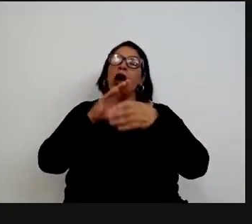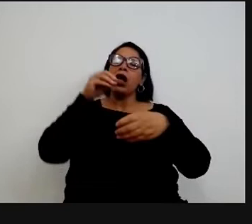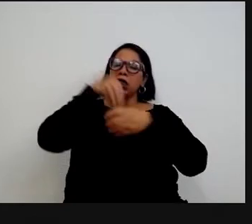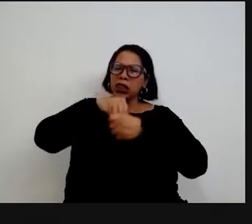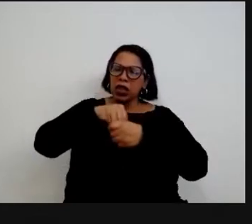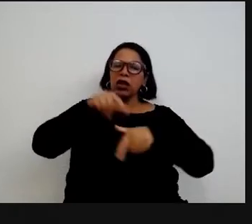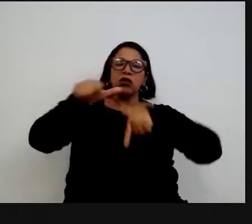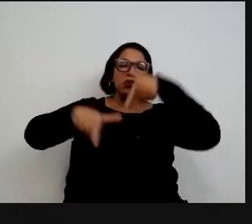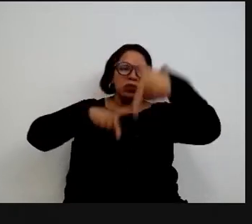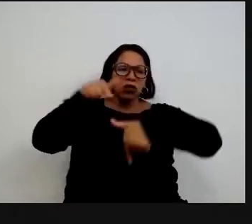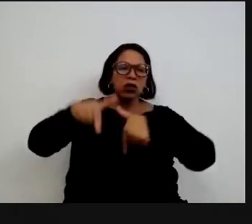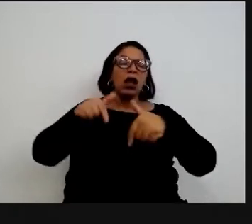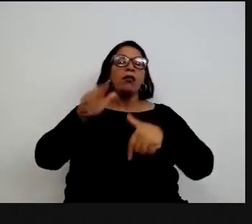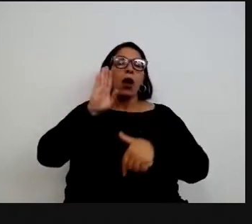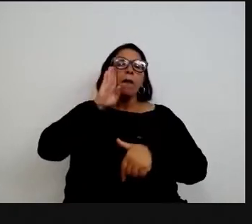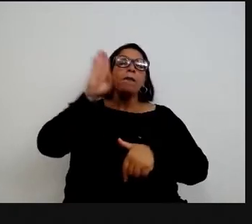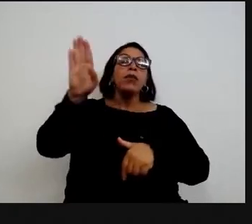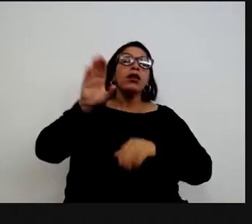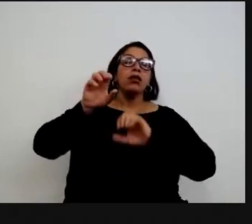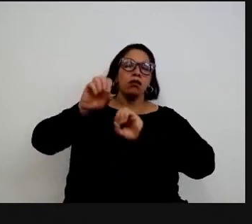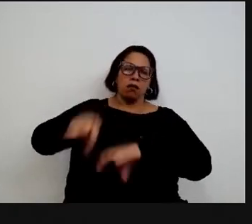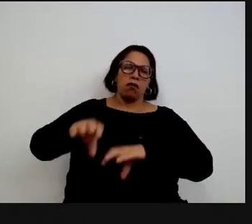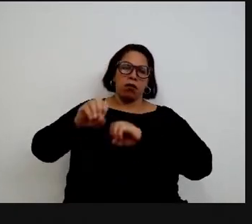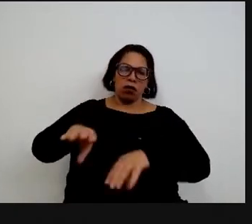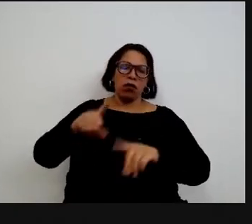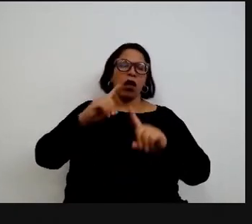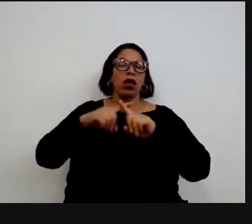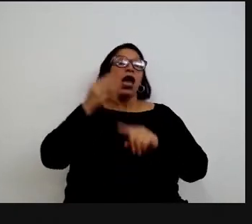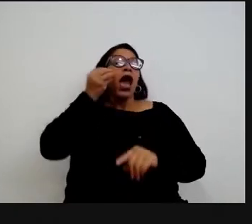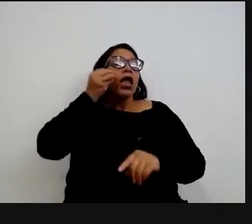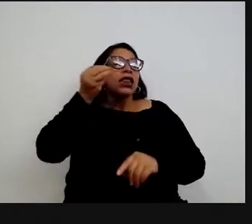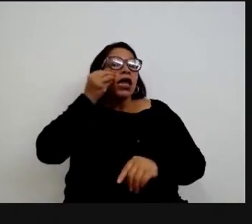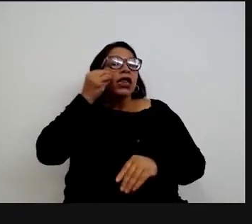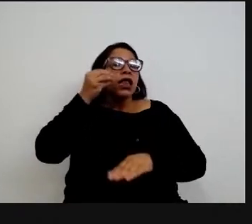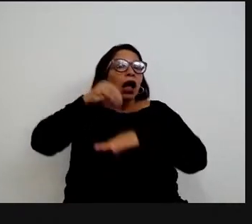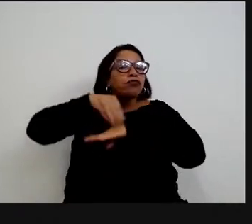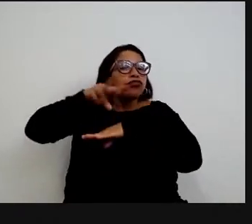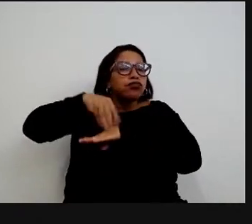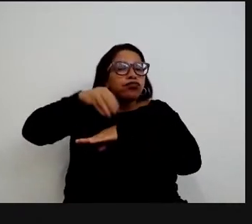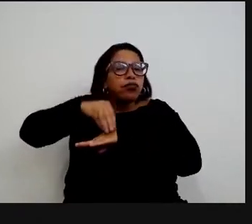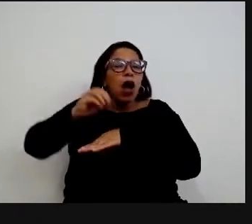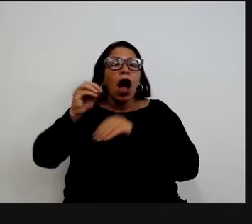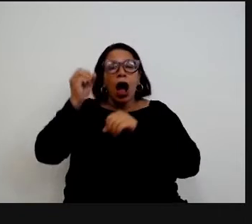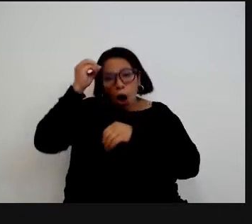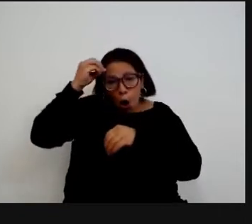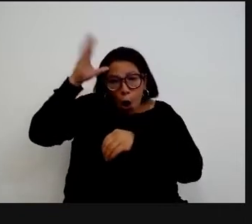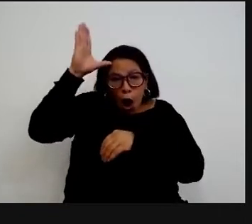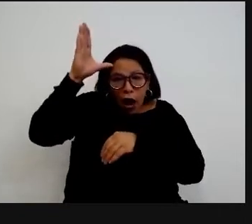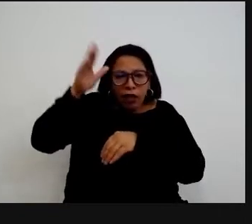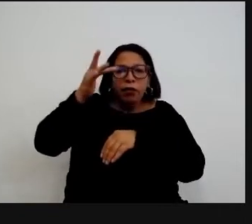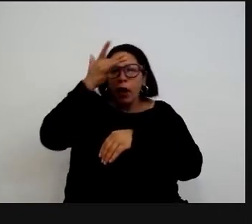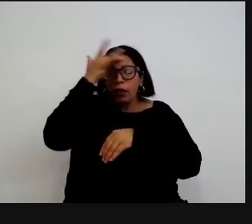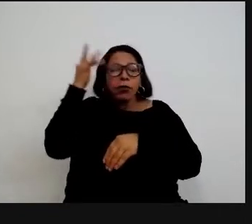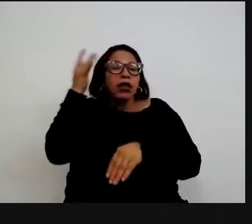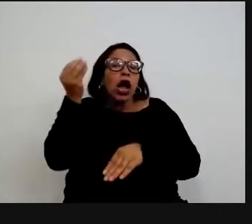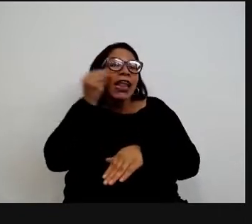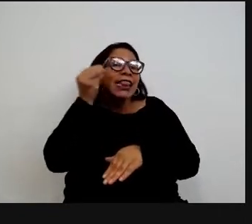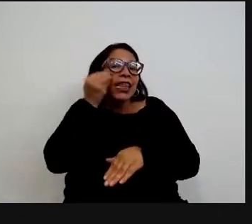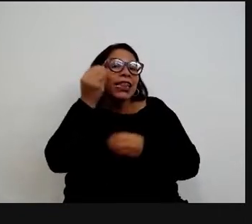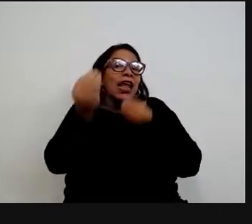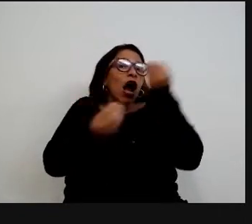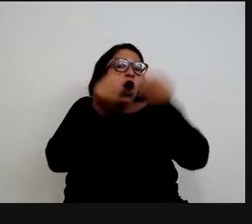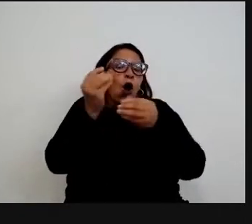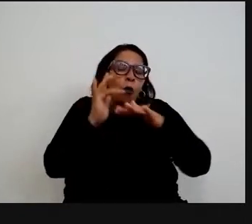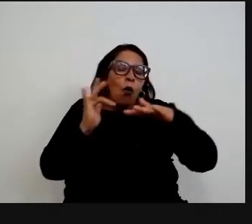efetivamente dentro do trabalho, principalmente que é educação, que é tentar levar as pessoas um pouquinho de conhecimento. Então, a gente tenta fazer isso